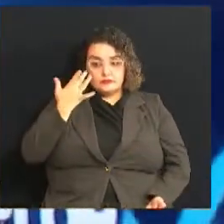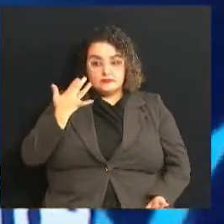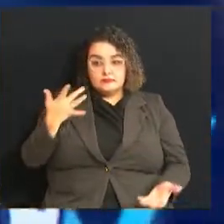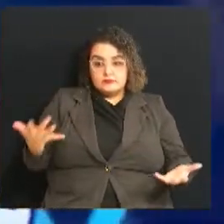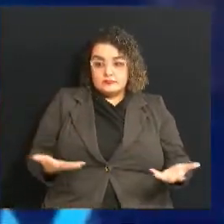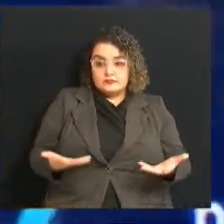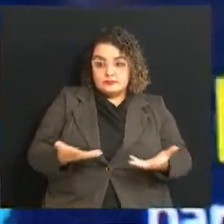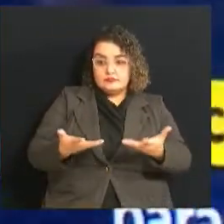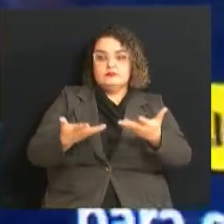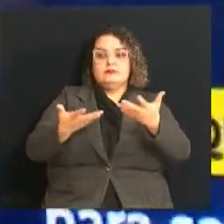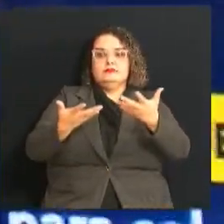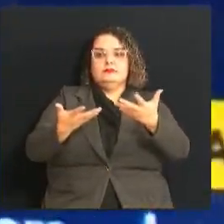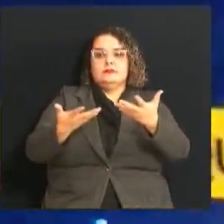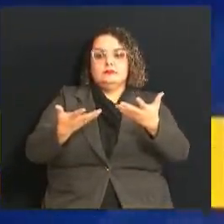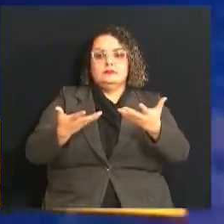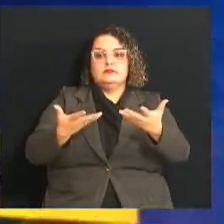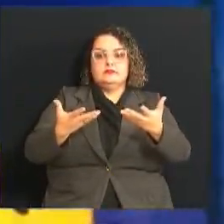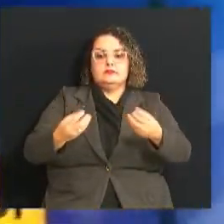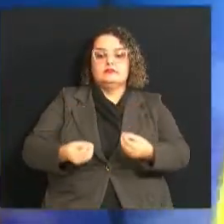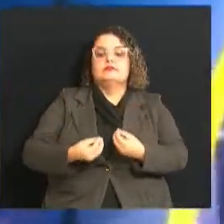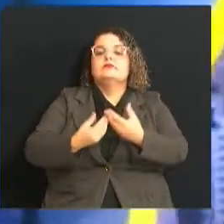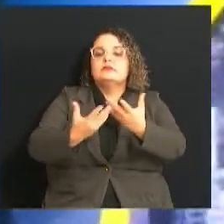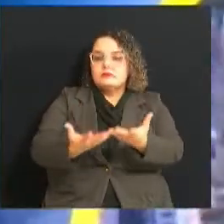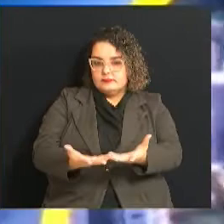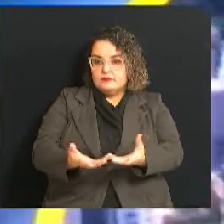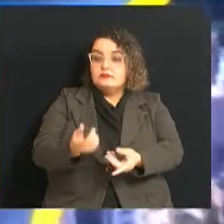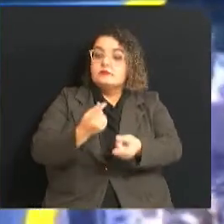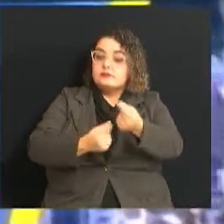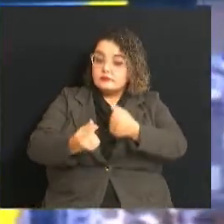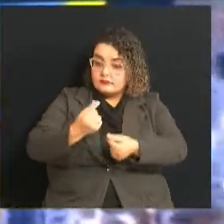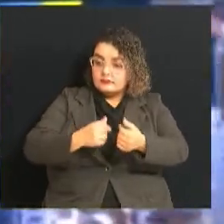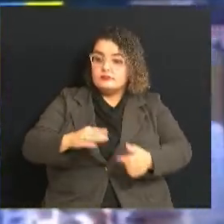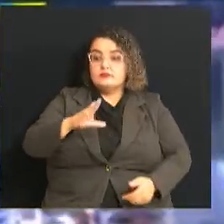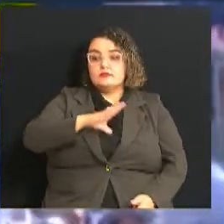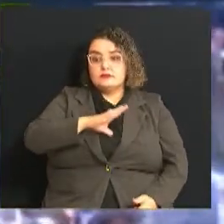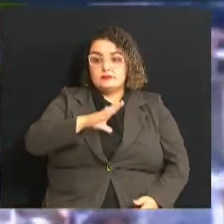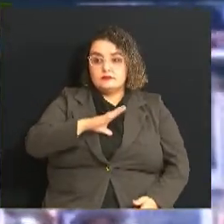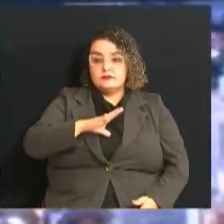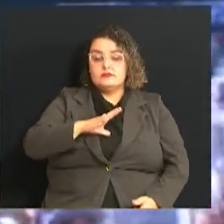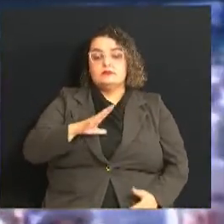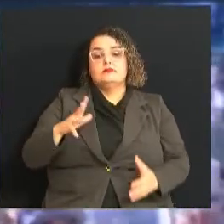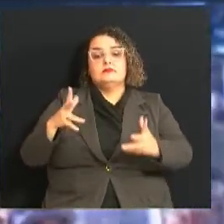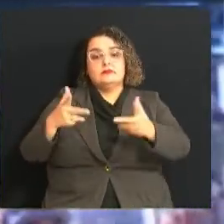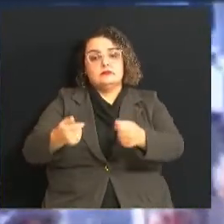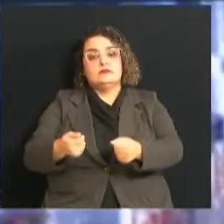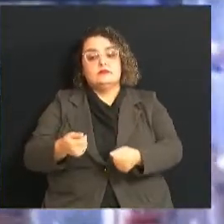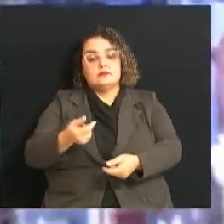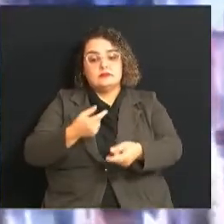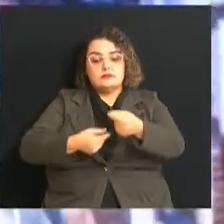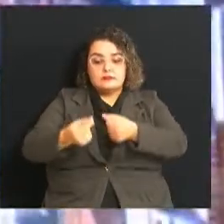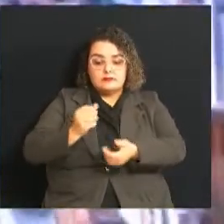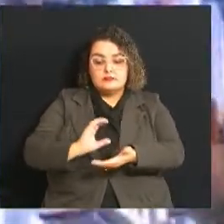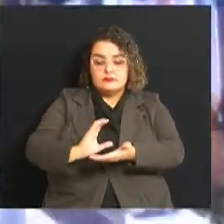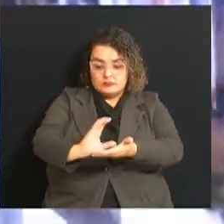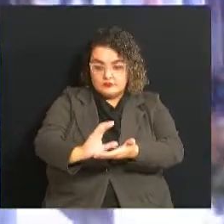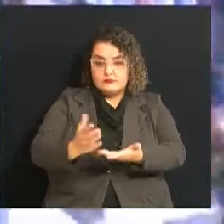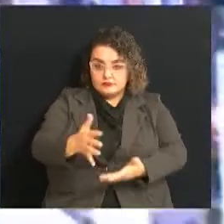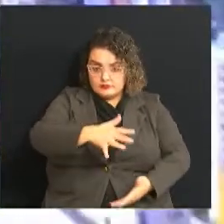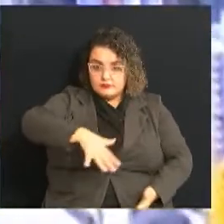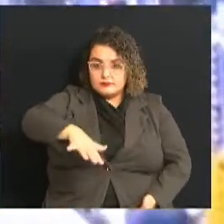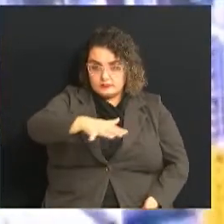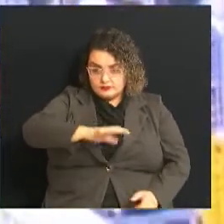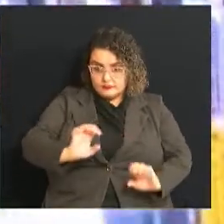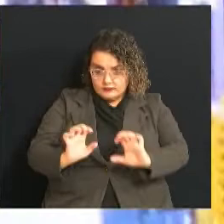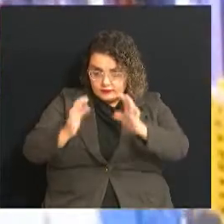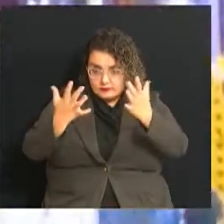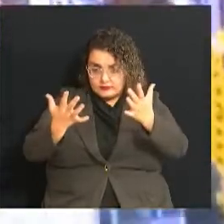fomento, ele vai trazer muita renda para a cidade através de todo mundo que investe nesse setor e principalmente porque o setor